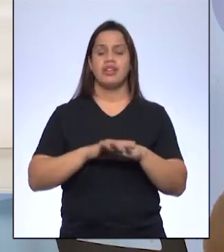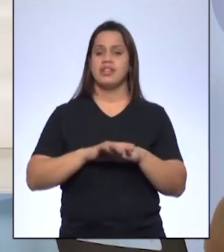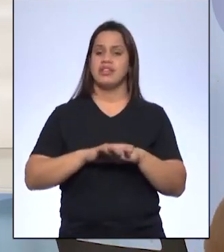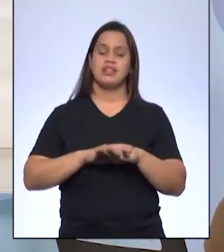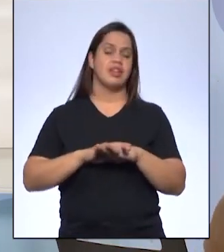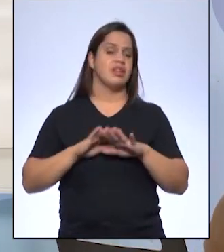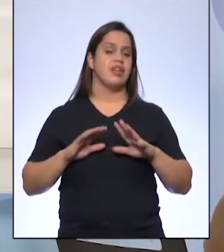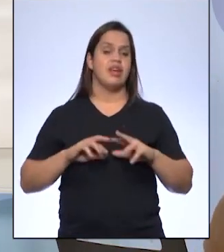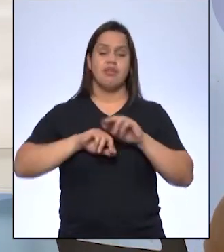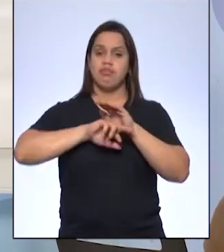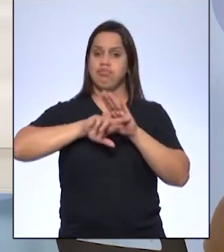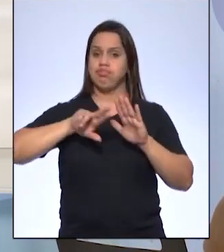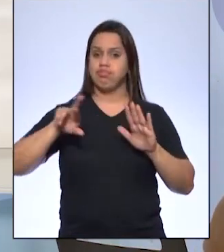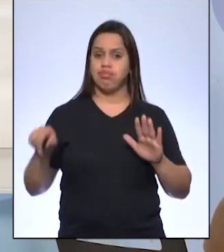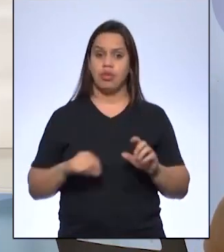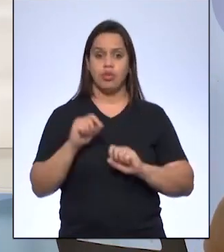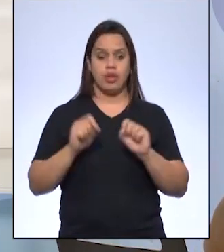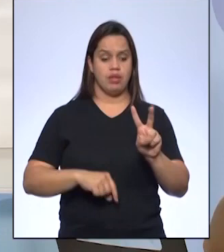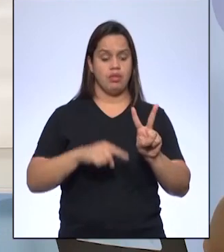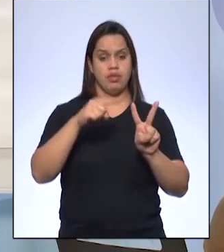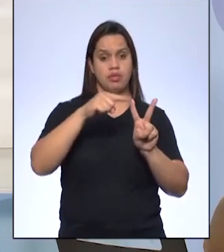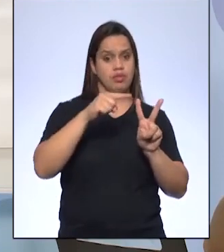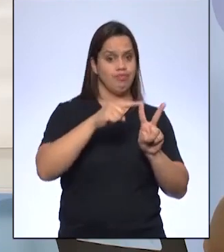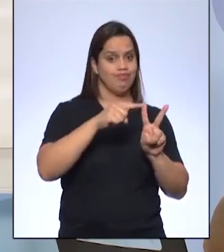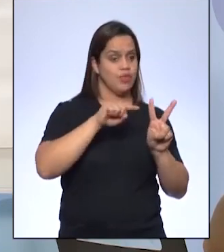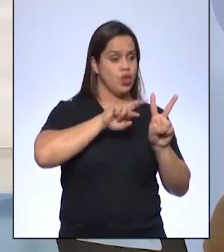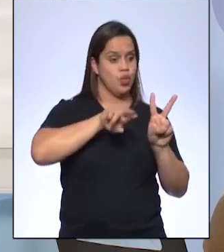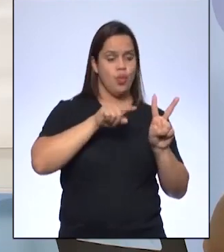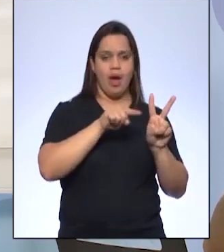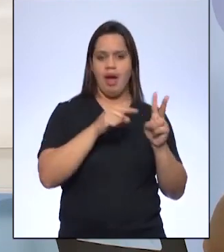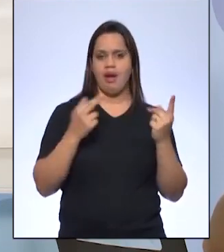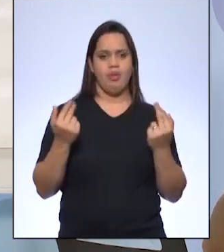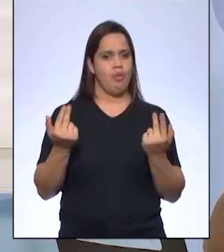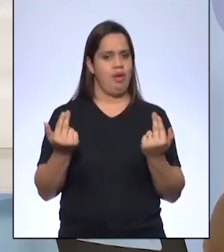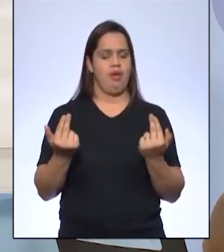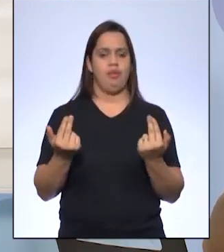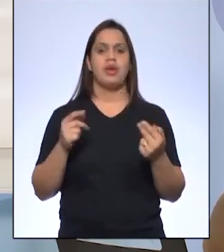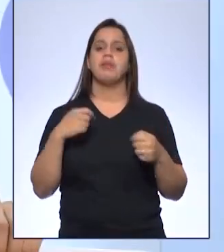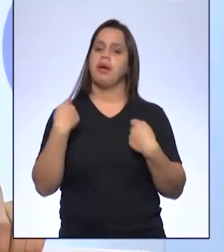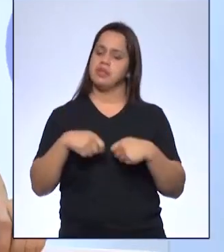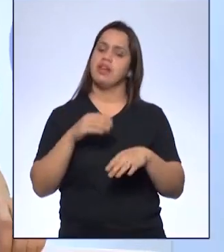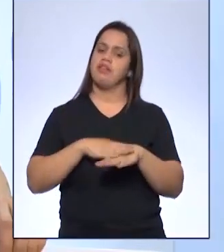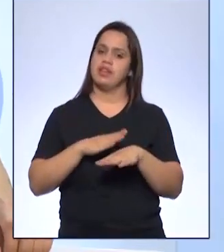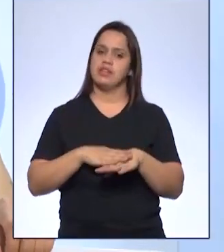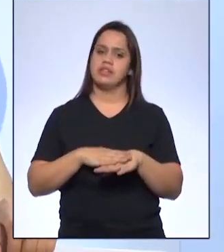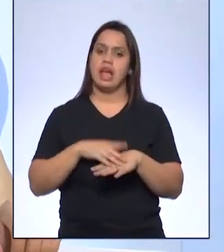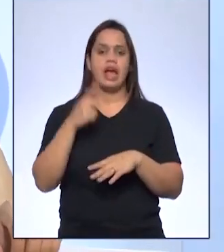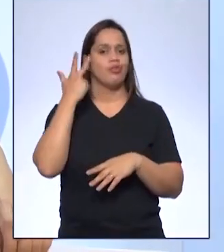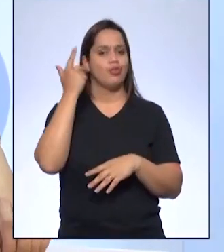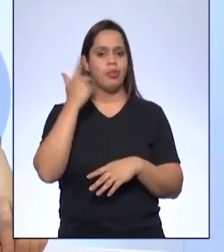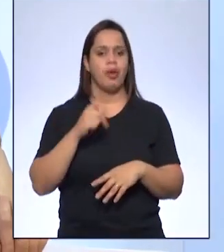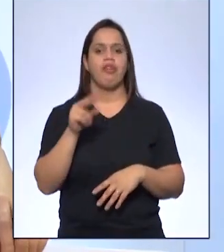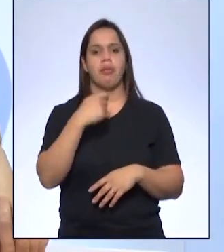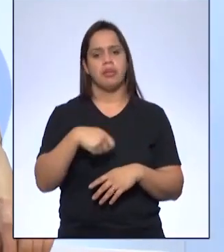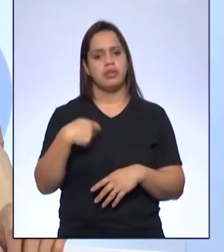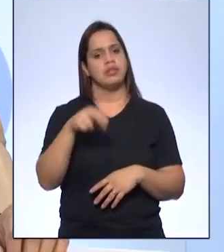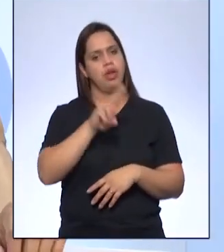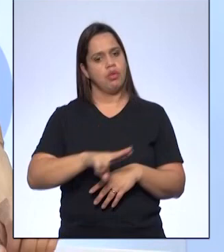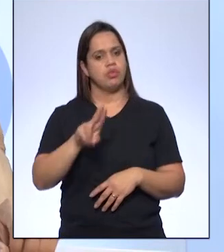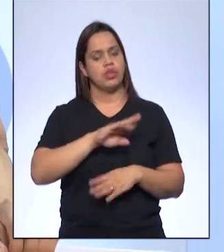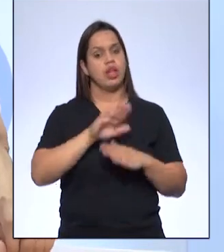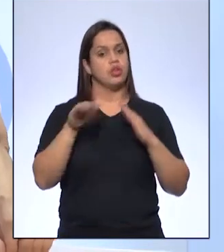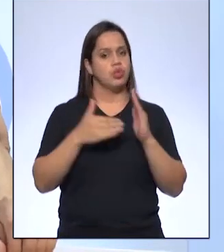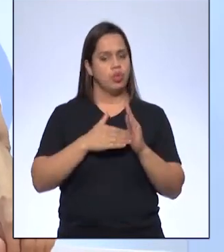envolvendo radicais, em que os radicais não são semelhantes e a gente precisa fazer isso, né? É bastante comum e a gente tem que usar esse processo todo